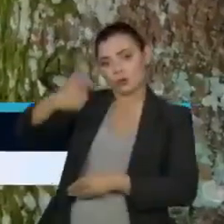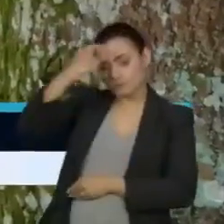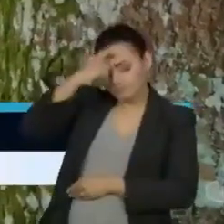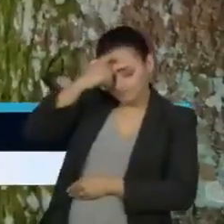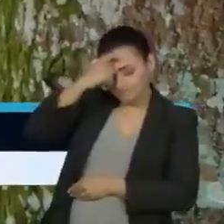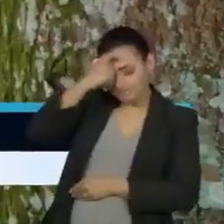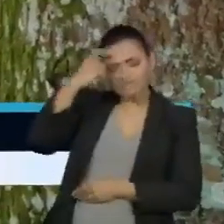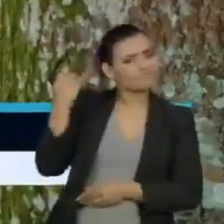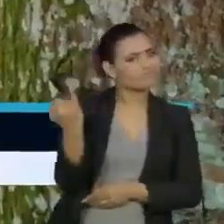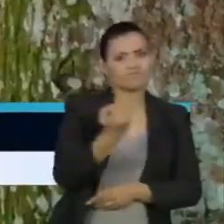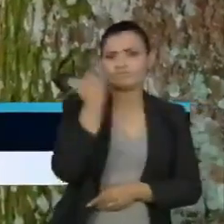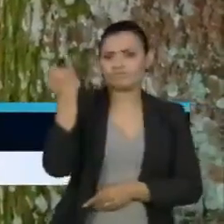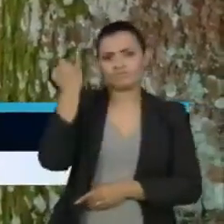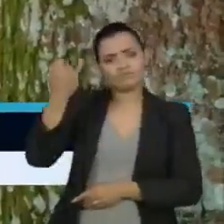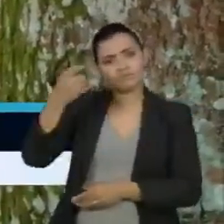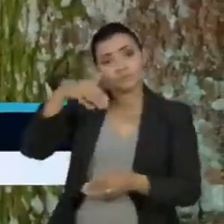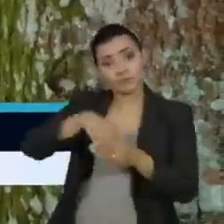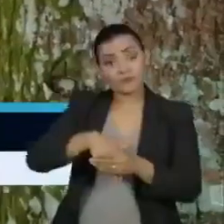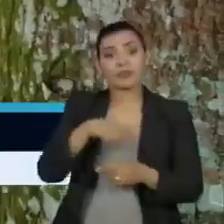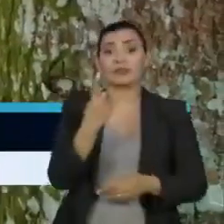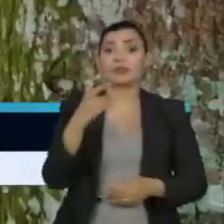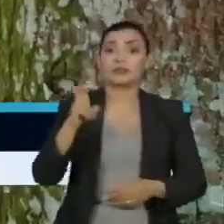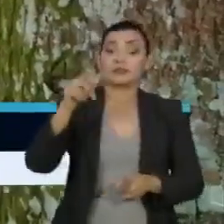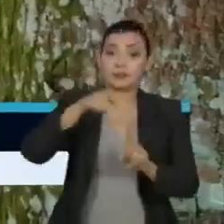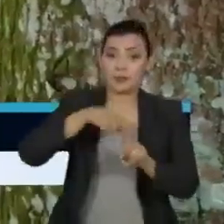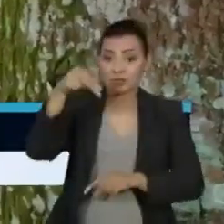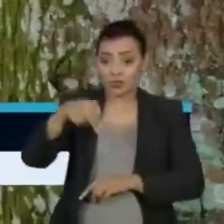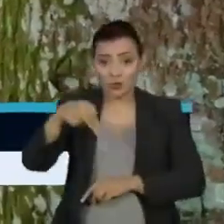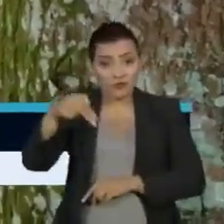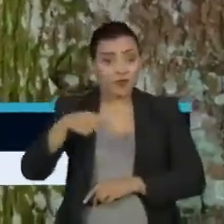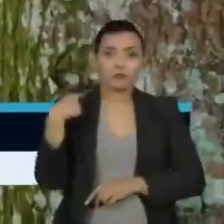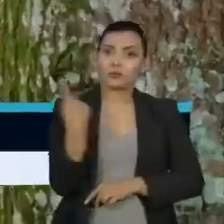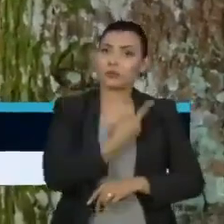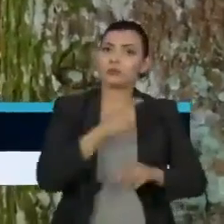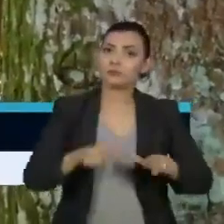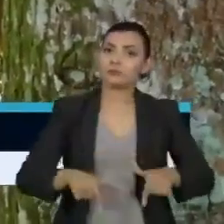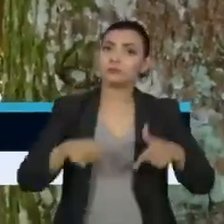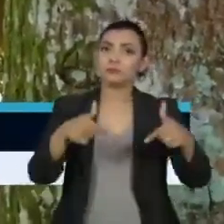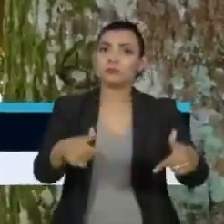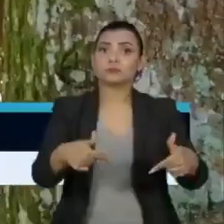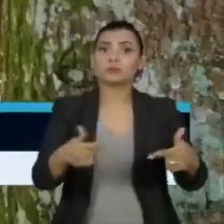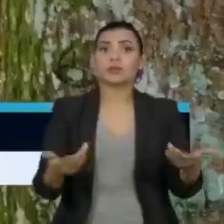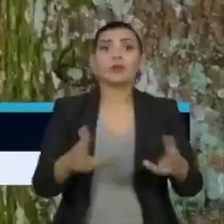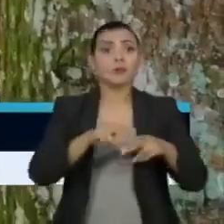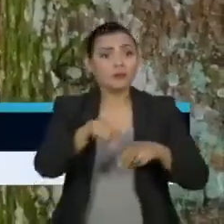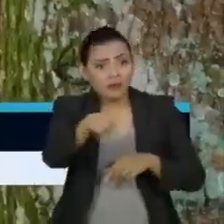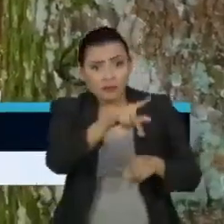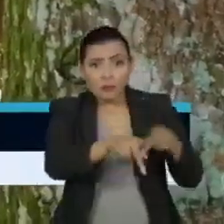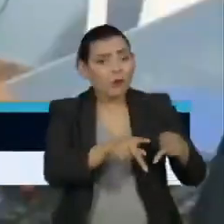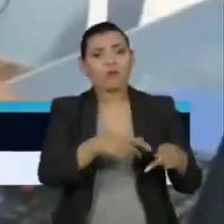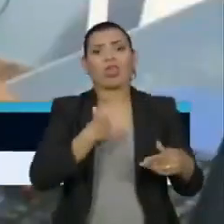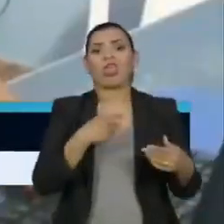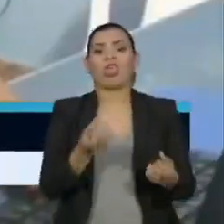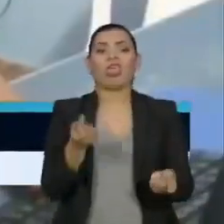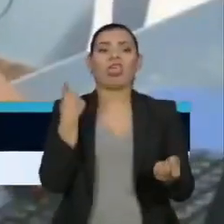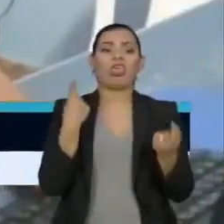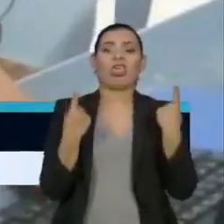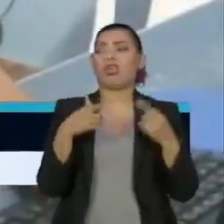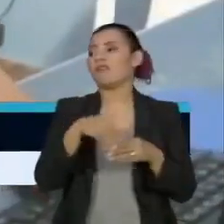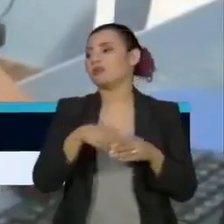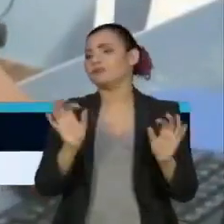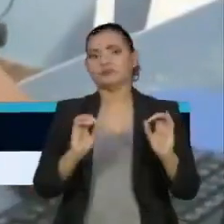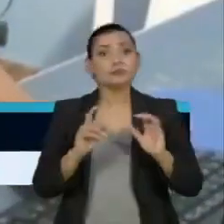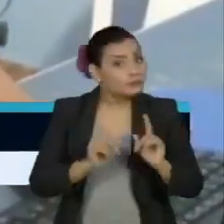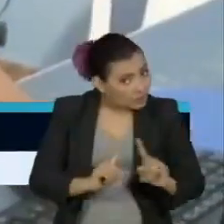consciente, né, a importância do voto do dia 15 de novembro, para que os eleitores não joguem fora o seu voto. Na